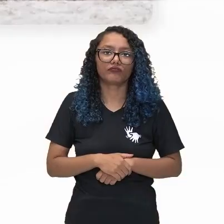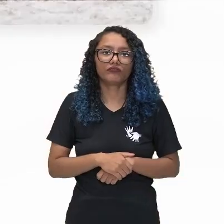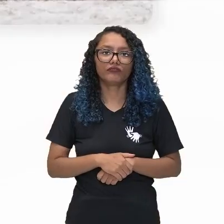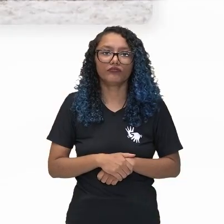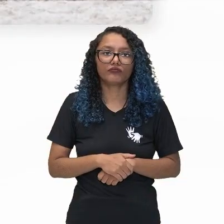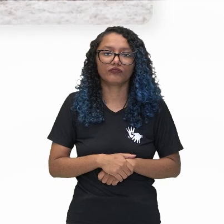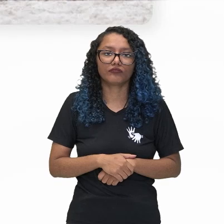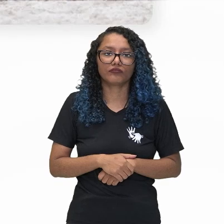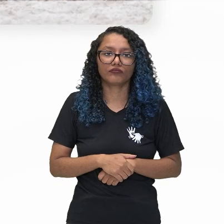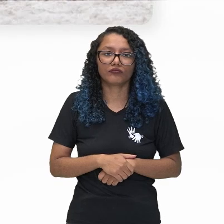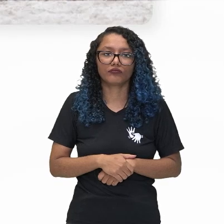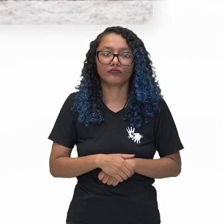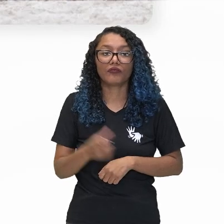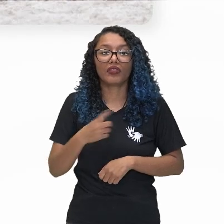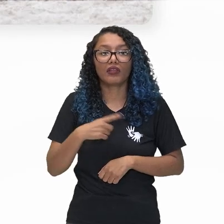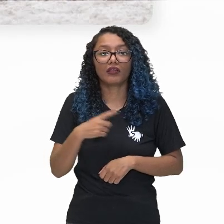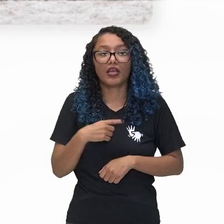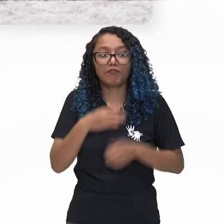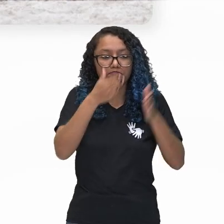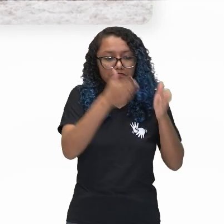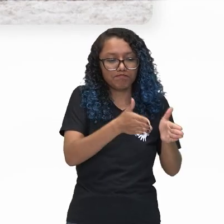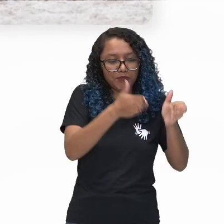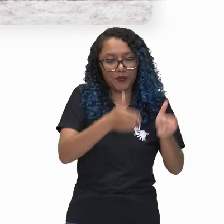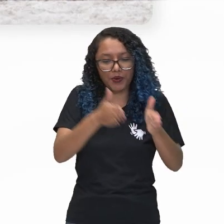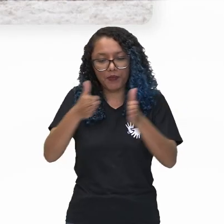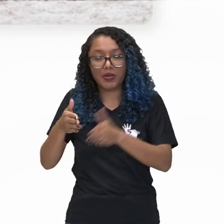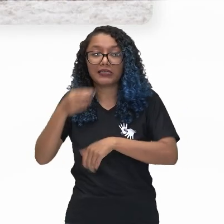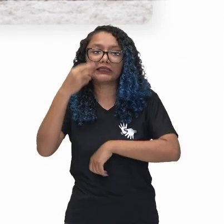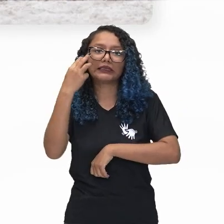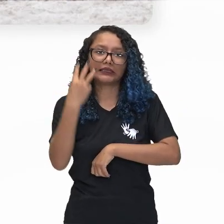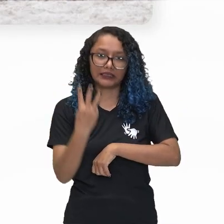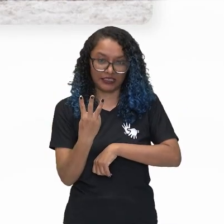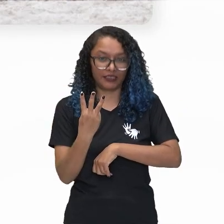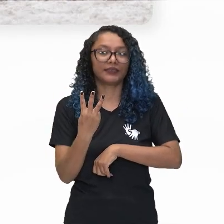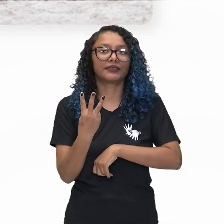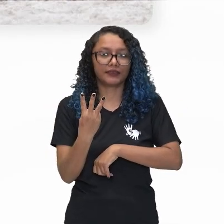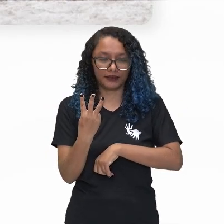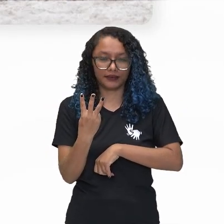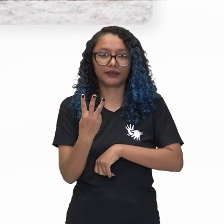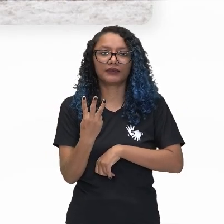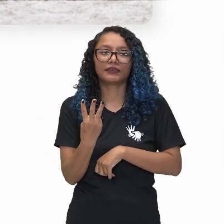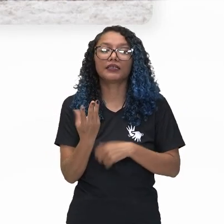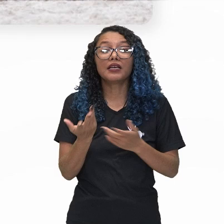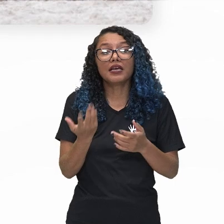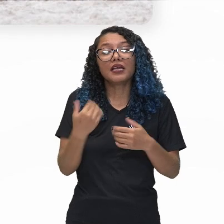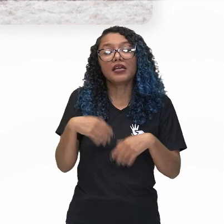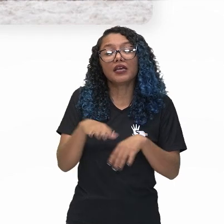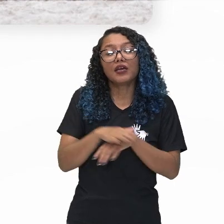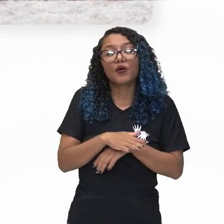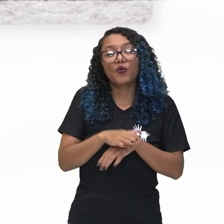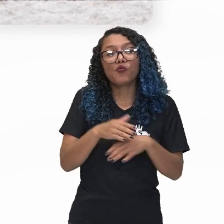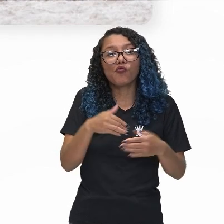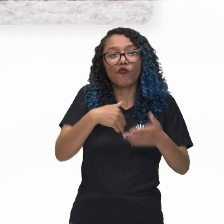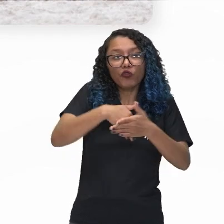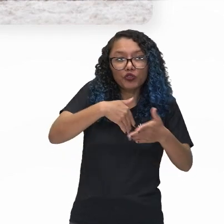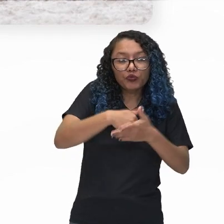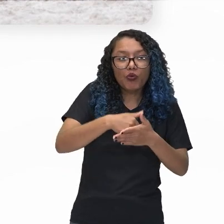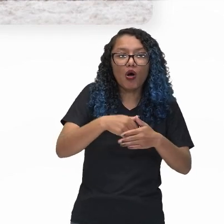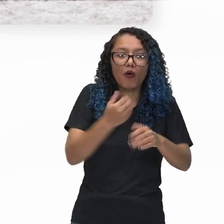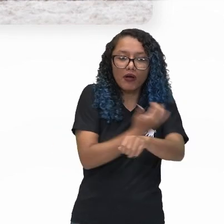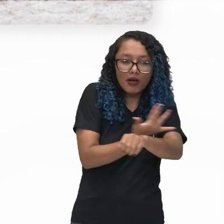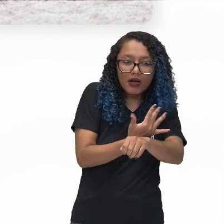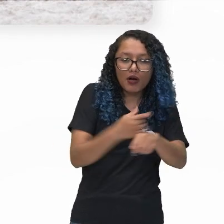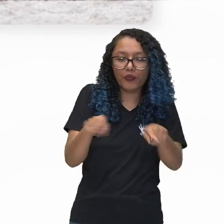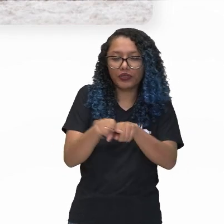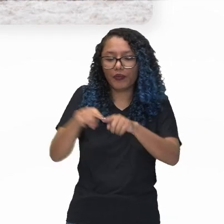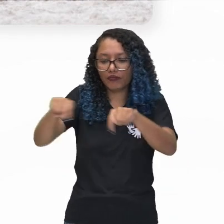em 3 períodos de 12 minutos. Então, enquanto o futebol de campo, futsal, são geralmente